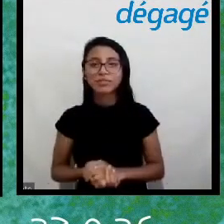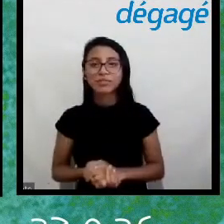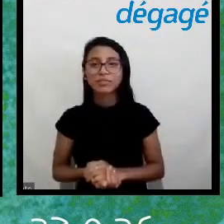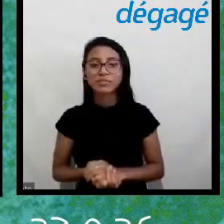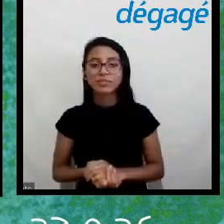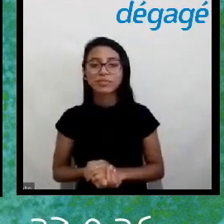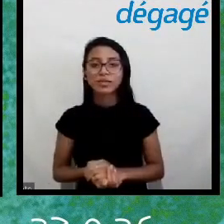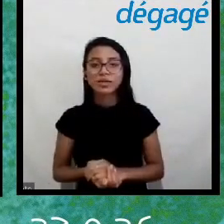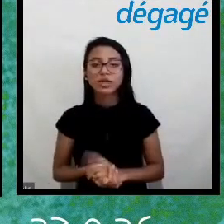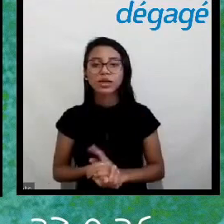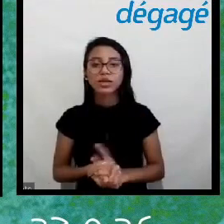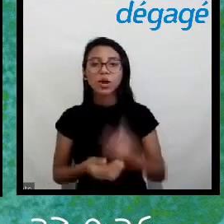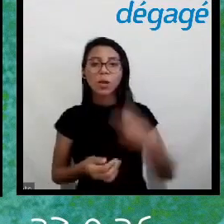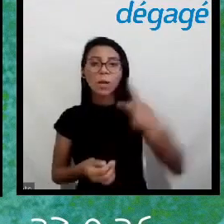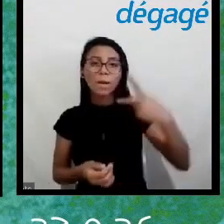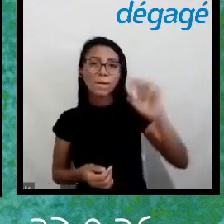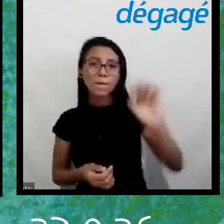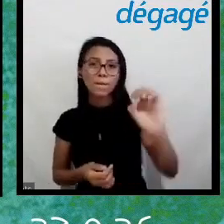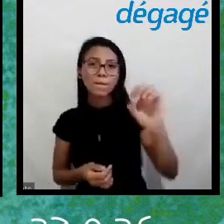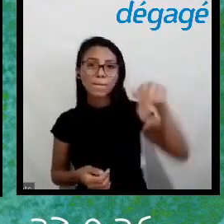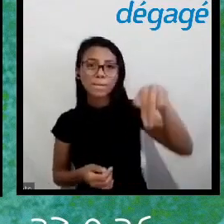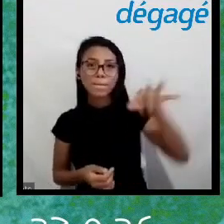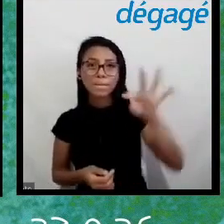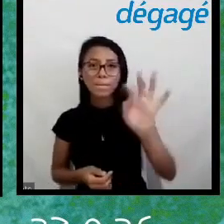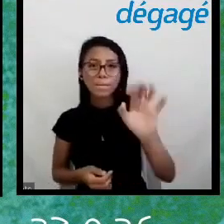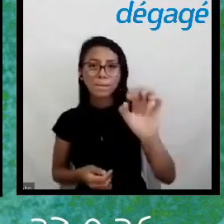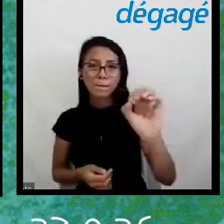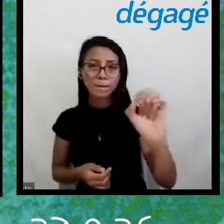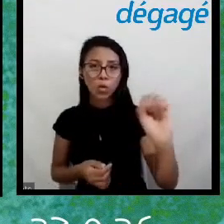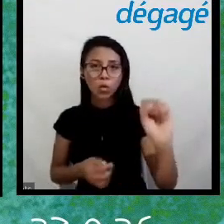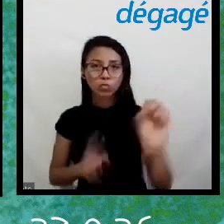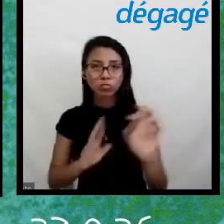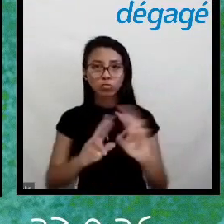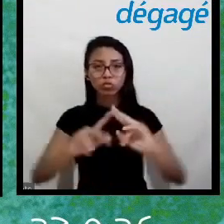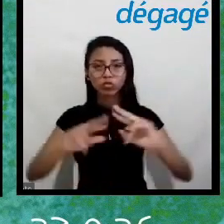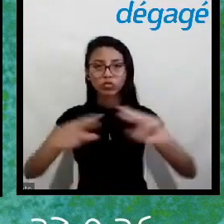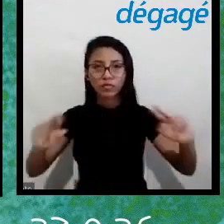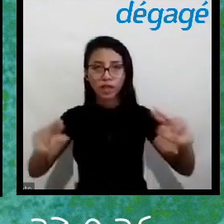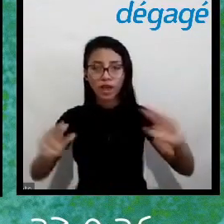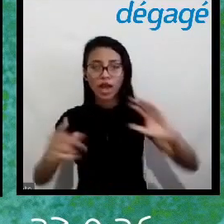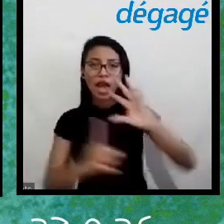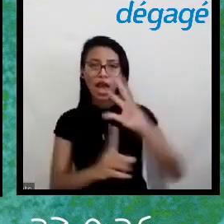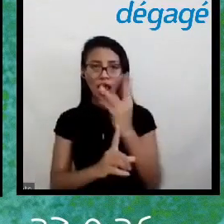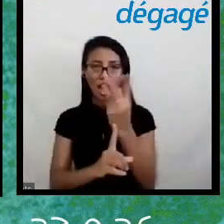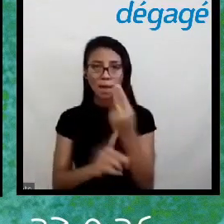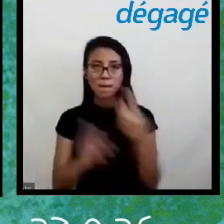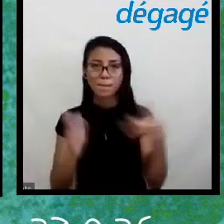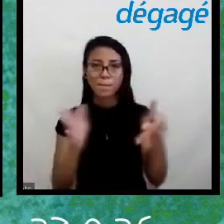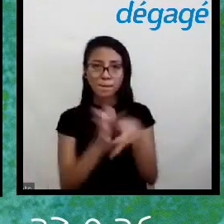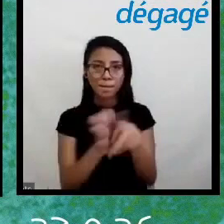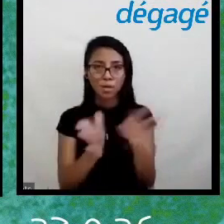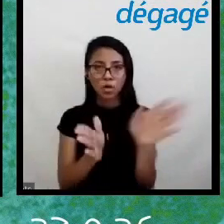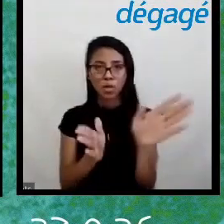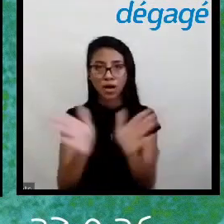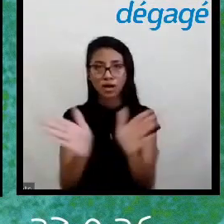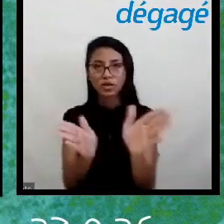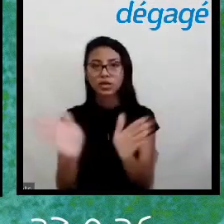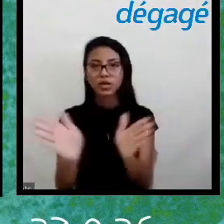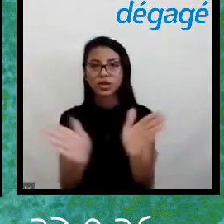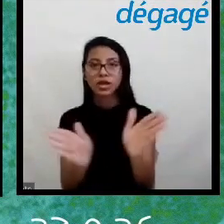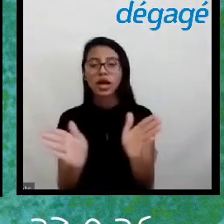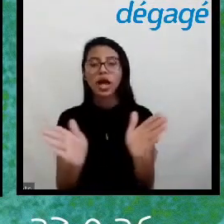Acessível, 4 oficinas de arte que estão lá já, e sábado, depois de amanhã, a gente vai ter um encontrão ao vivo pelo Google